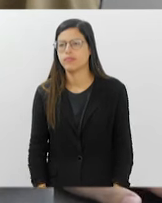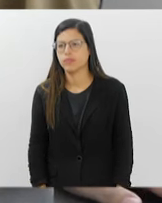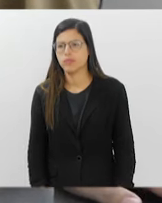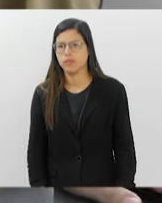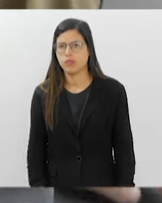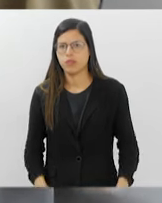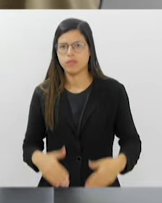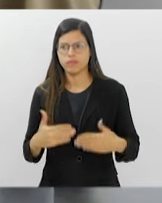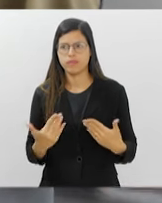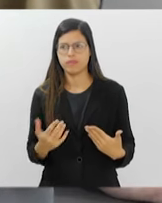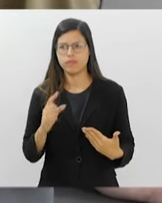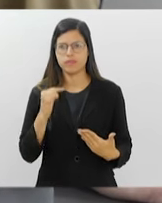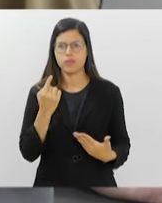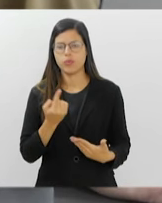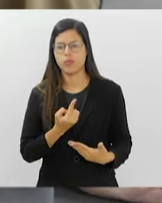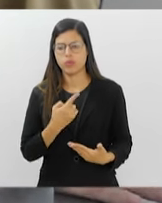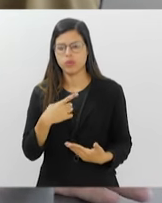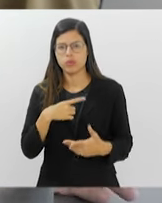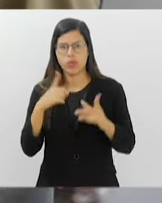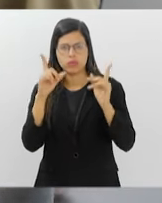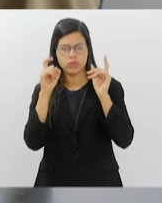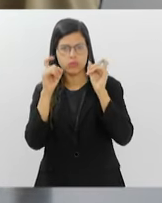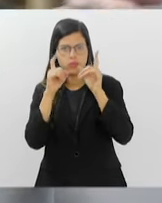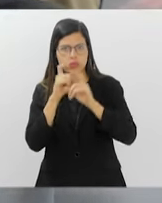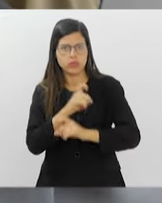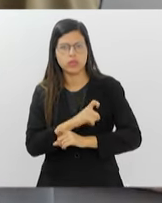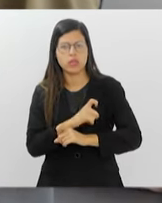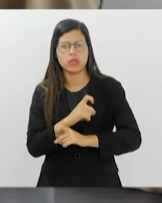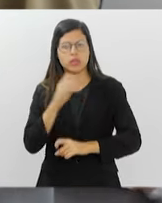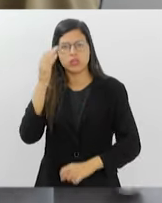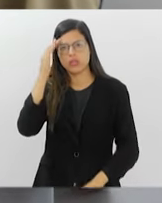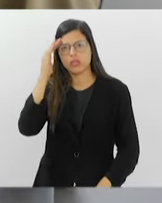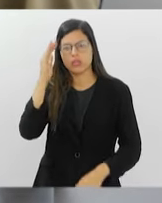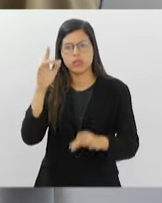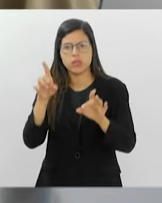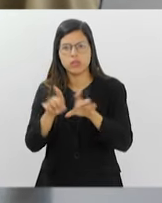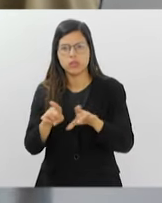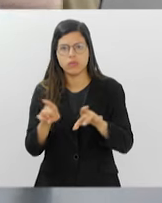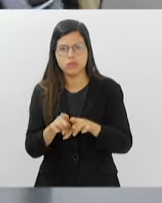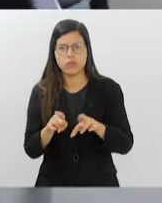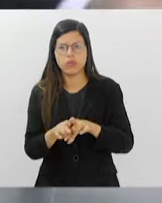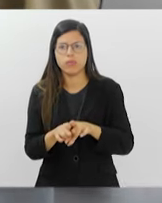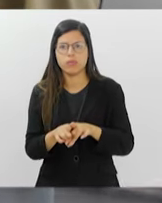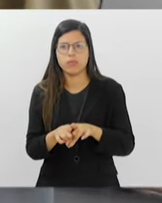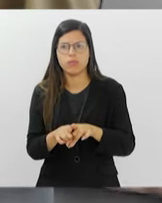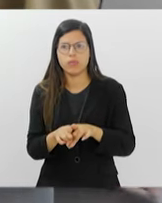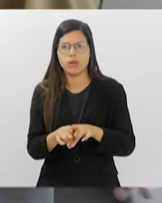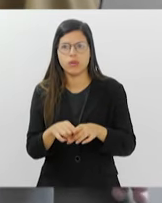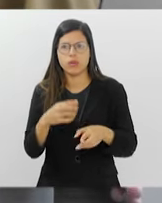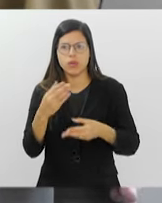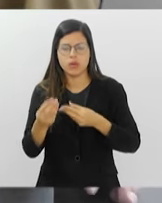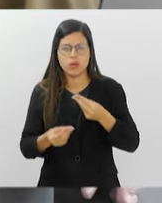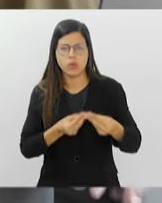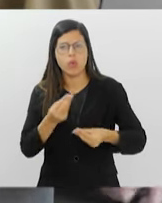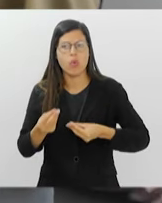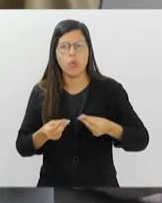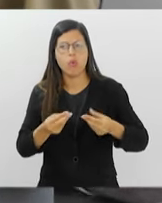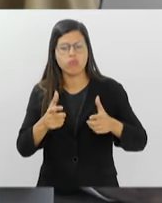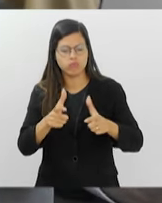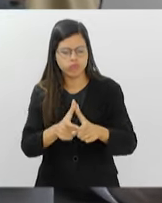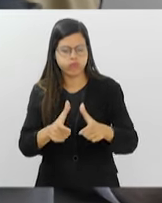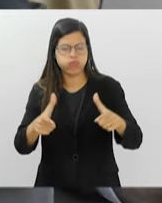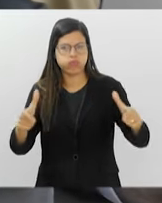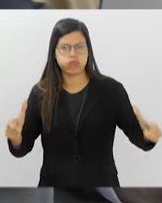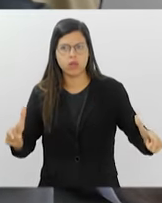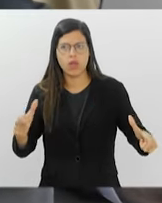nós nós temos essa dificuldade entendemos também o tamanho daquele complexo é algo em torno de